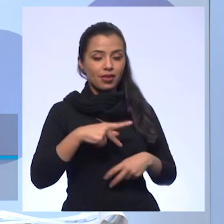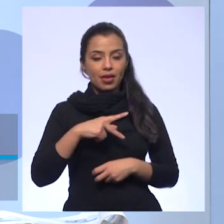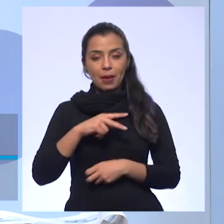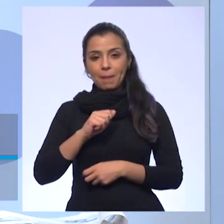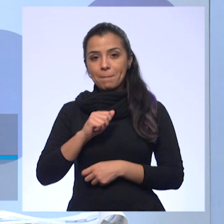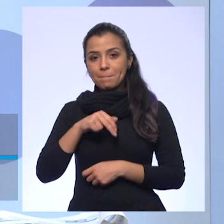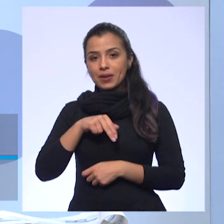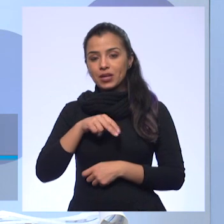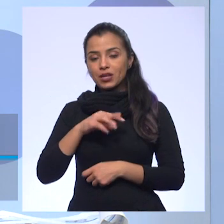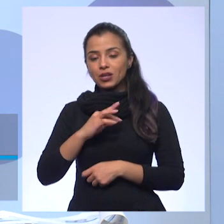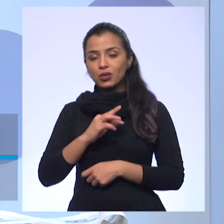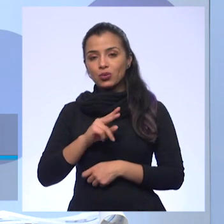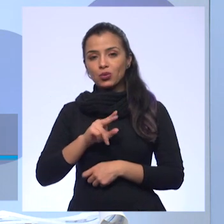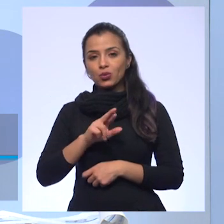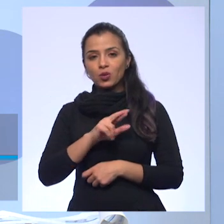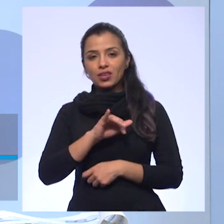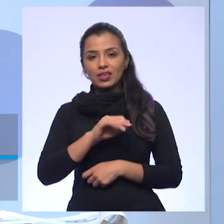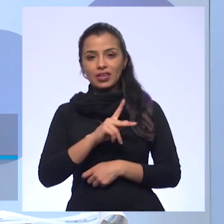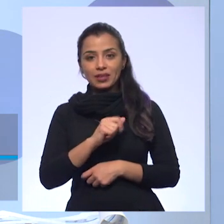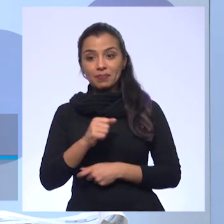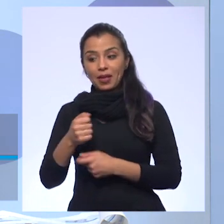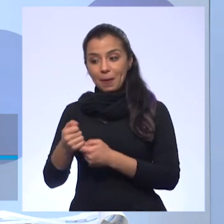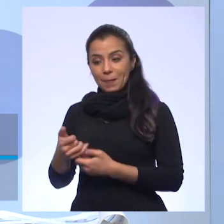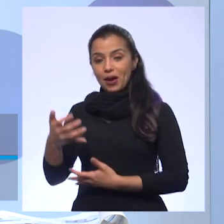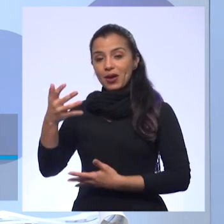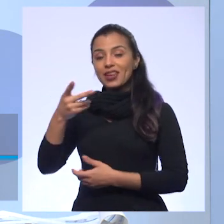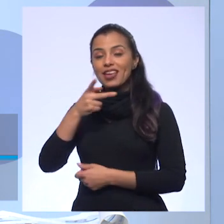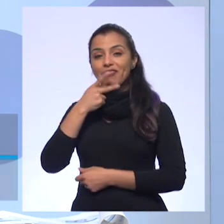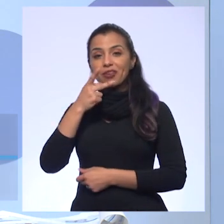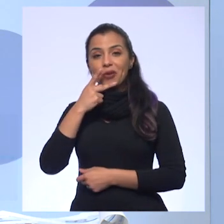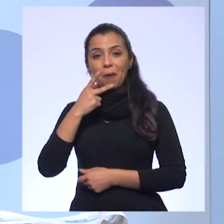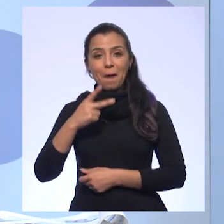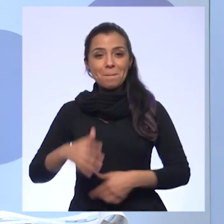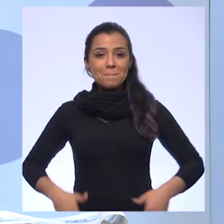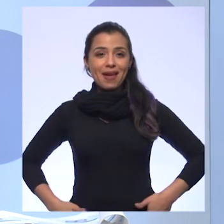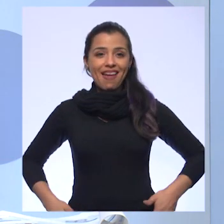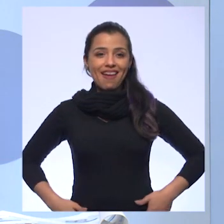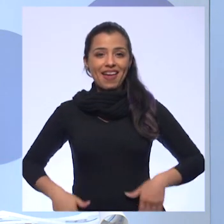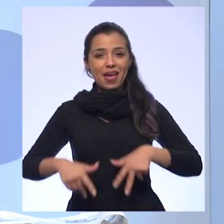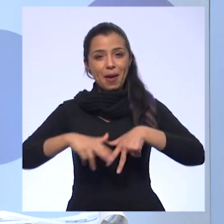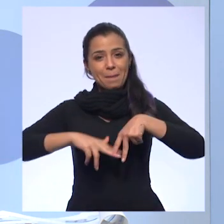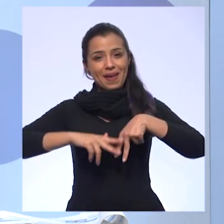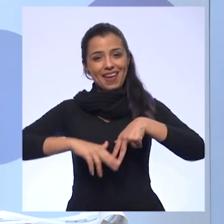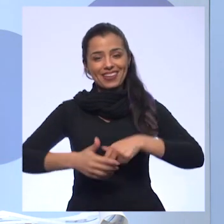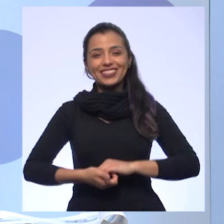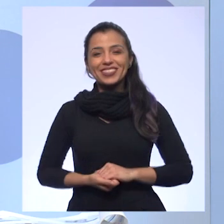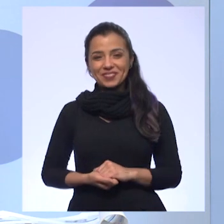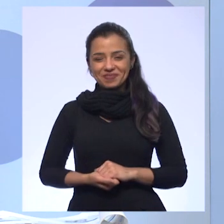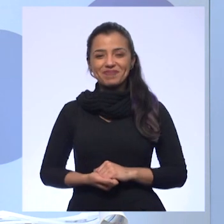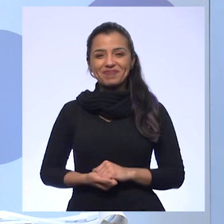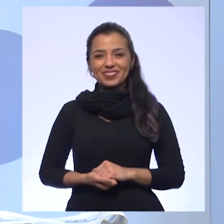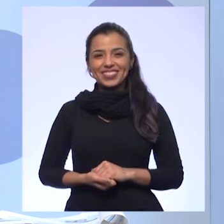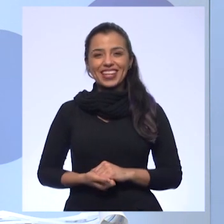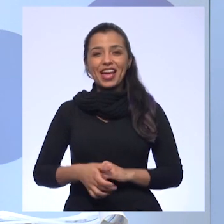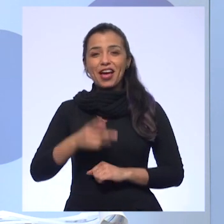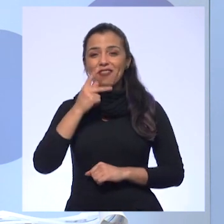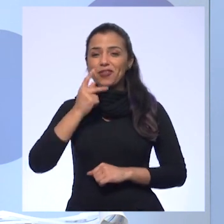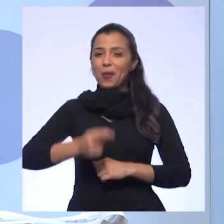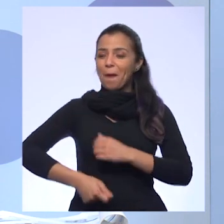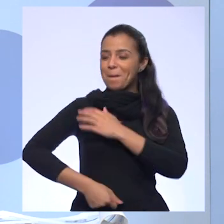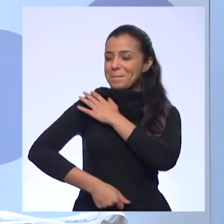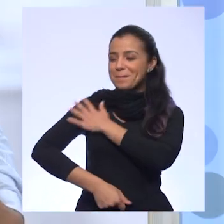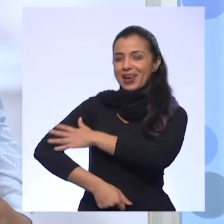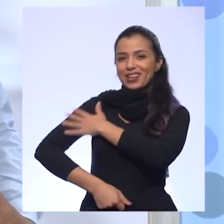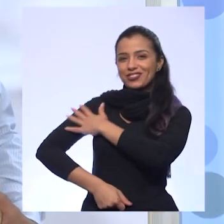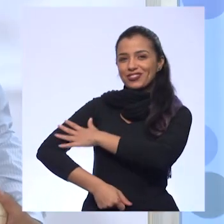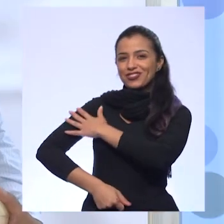Perna. O Gleidson falou braço direito. Aí o Gabriel falou o tronco. O braço direito é